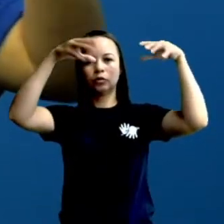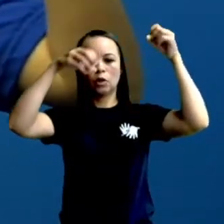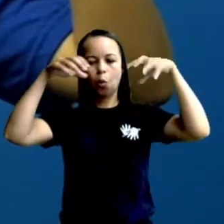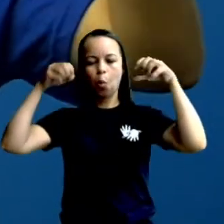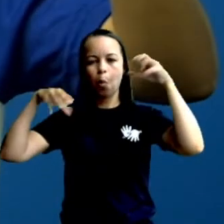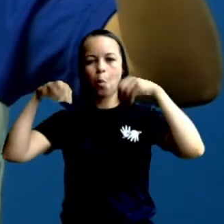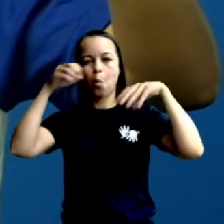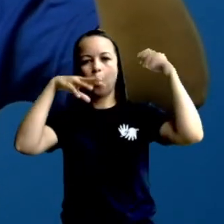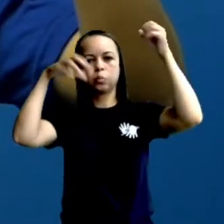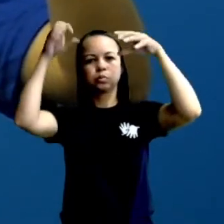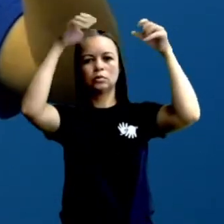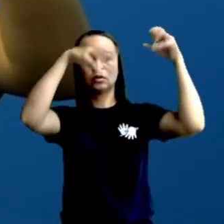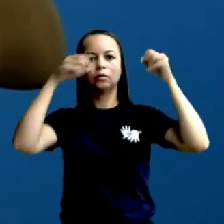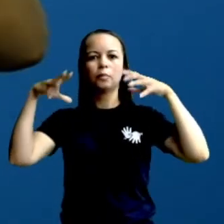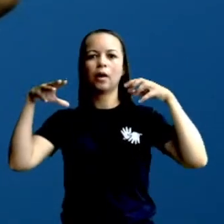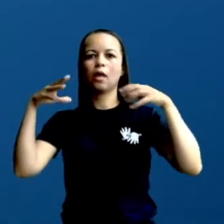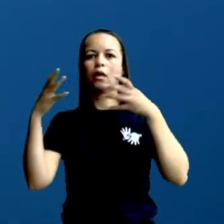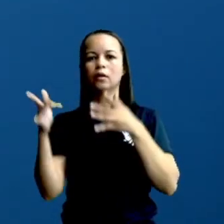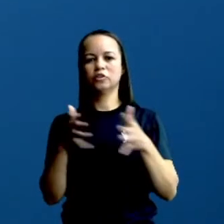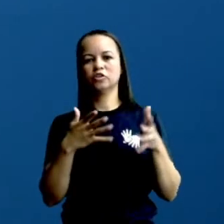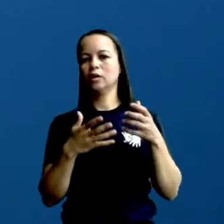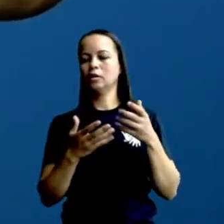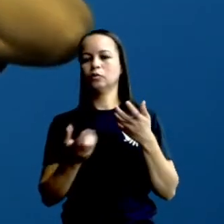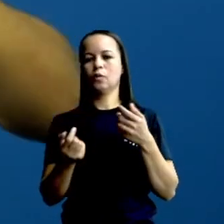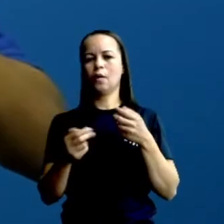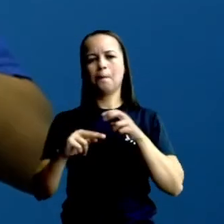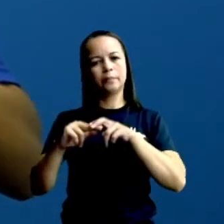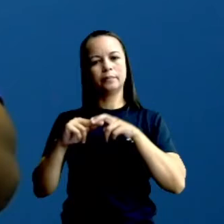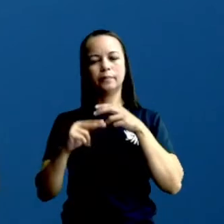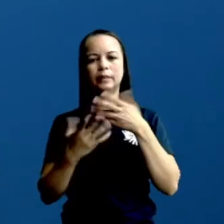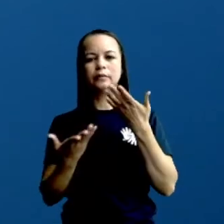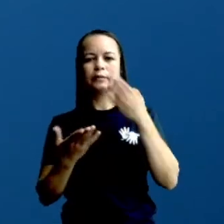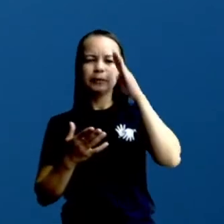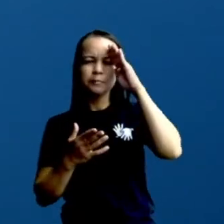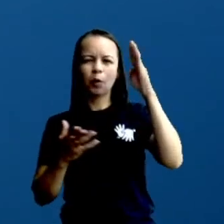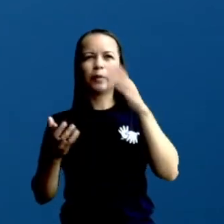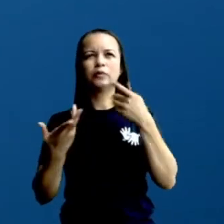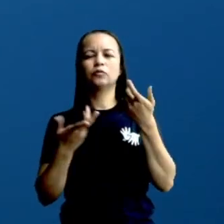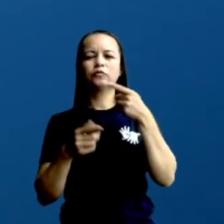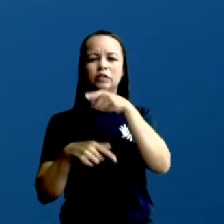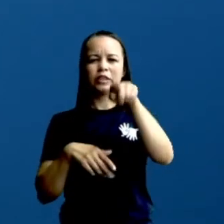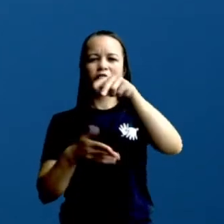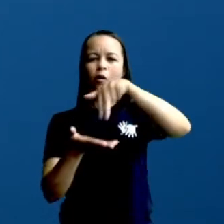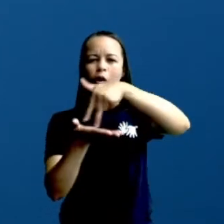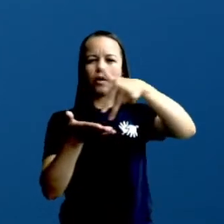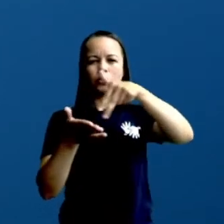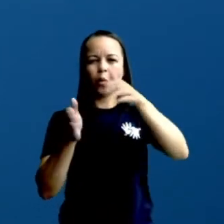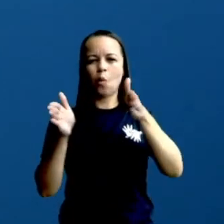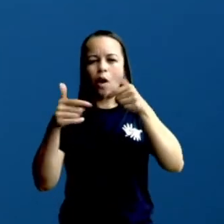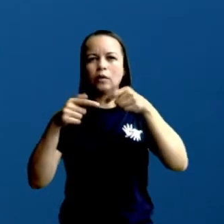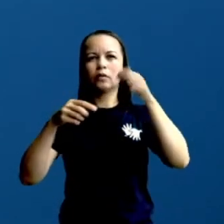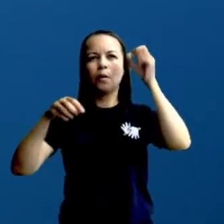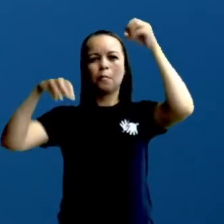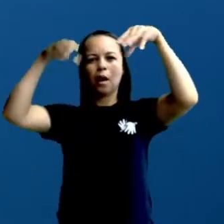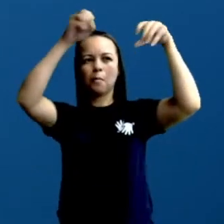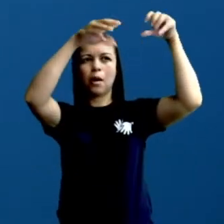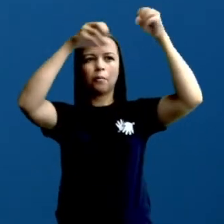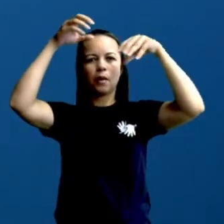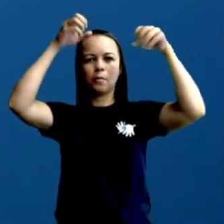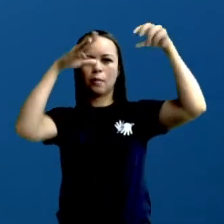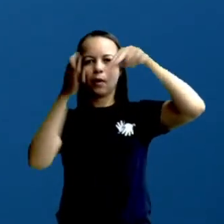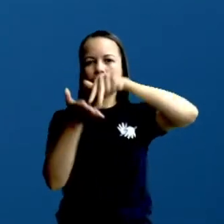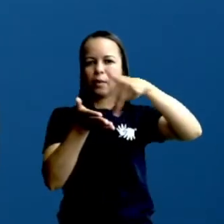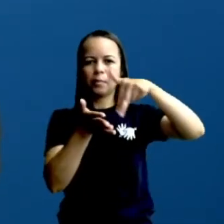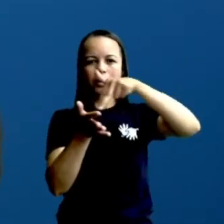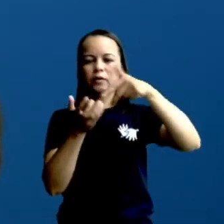Muitas luzes piscando, principalmente assim, quando você vai na discoteca, não tem muitas luzes piscando que você fica com agonia nos olhos,